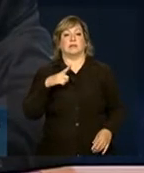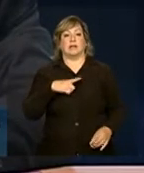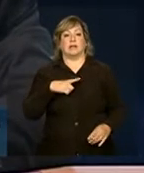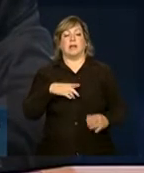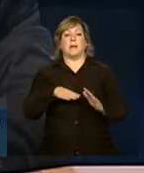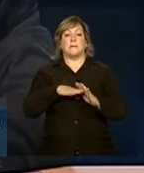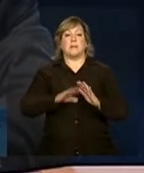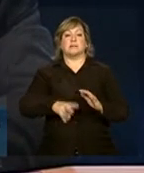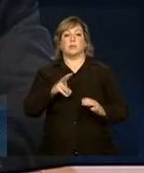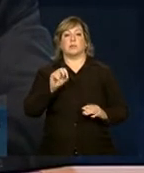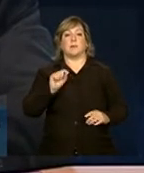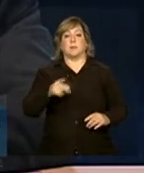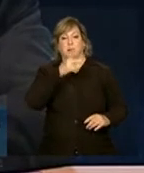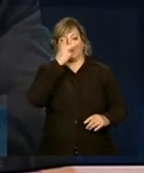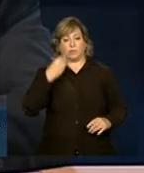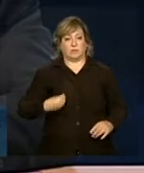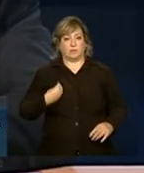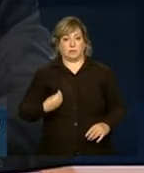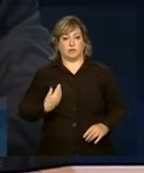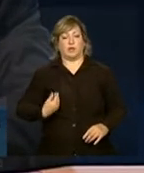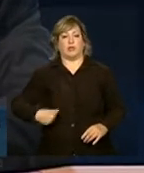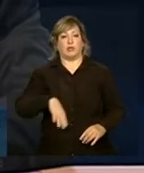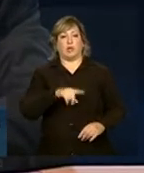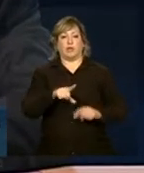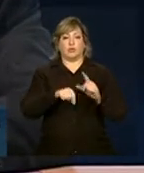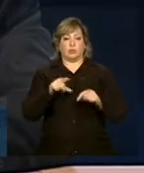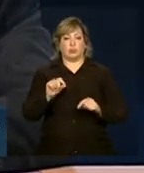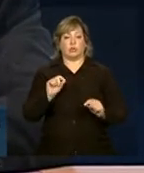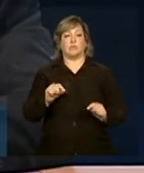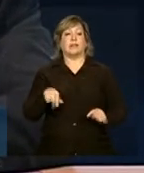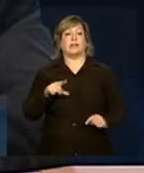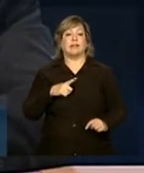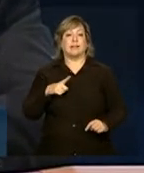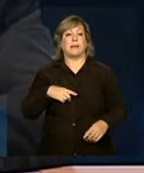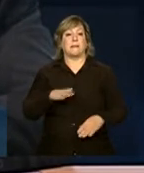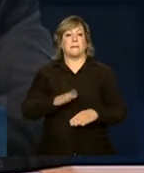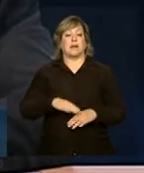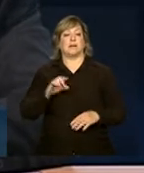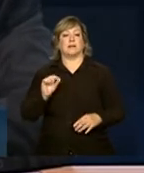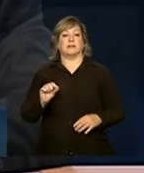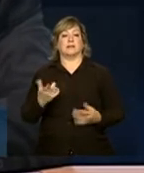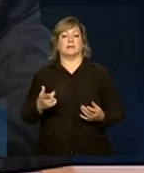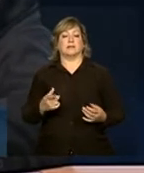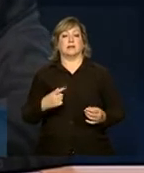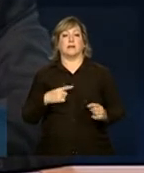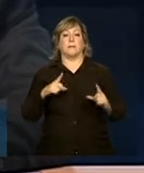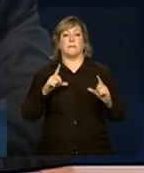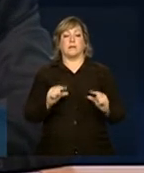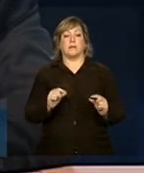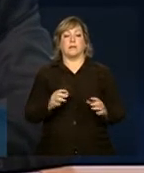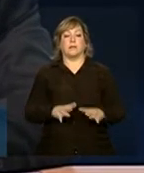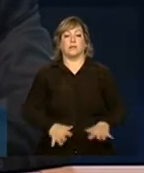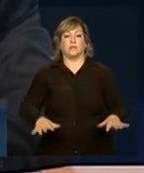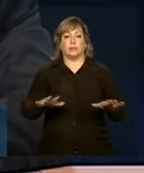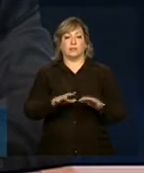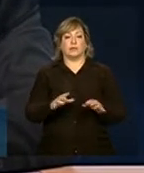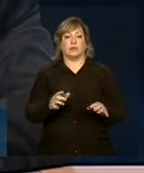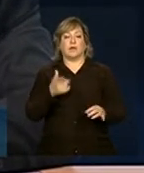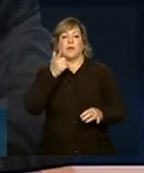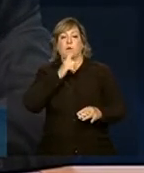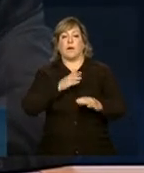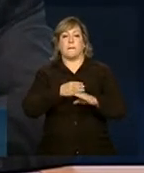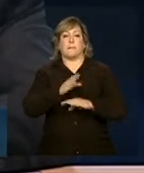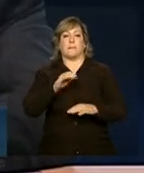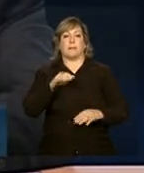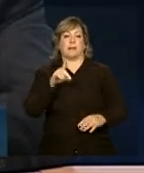50 mil habitantes e Nós escolhemos pelos que tem mais menos densidade de acesso à banda larga